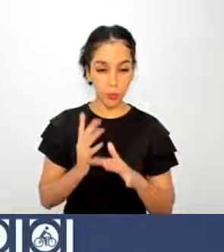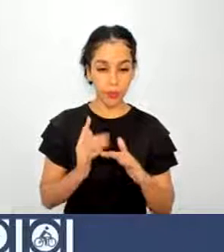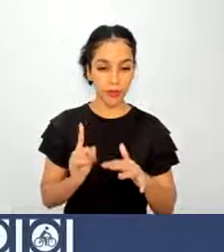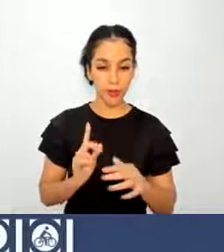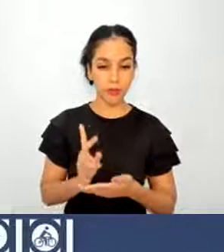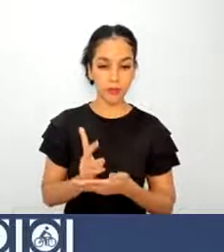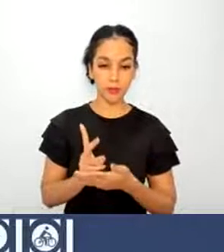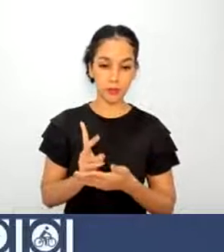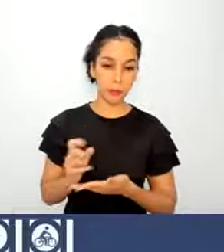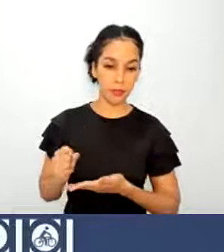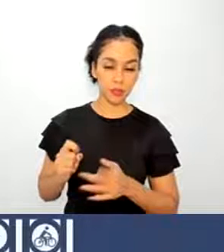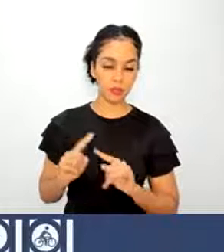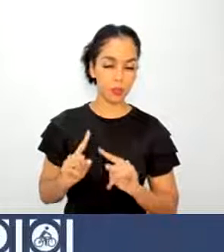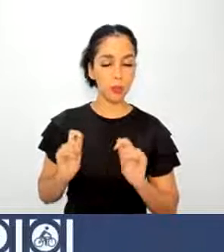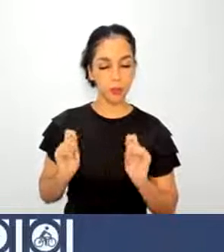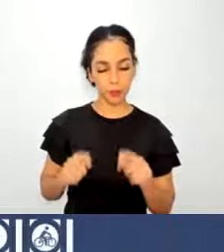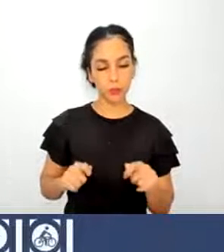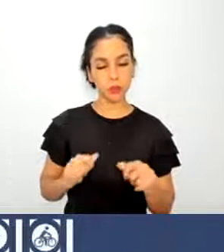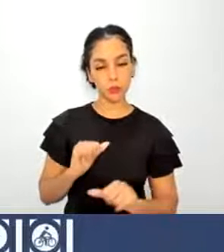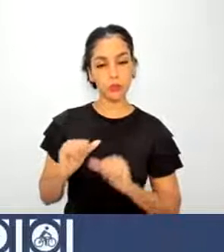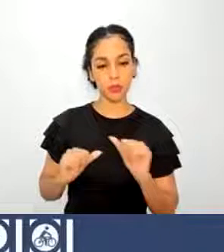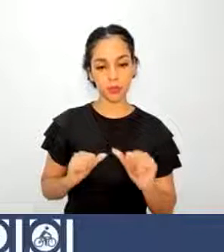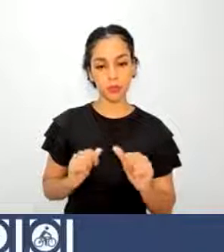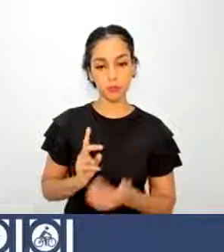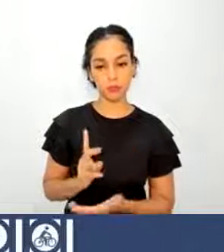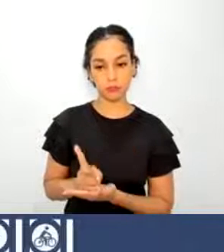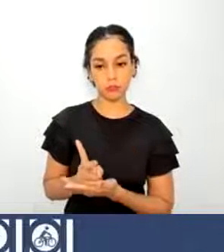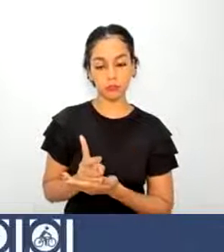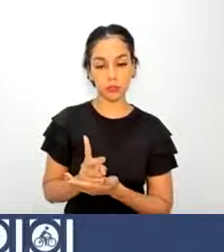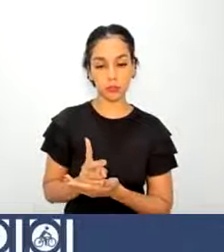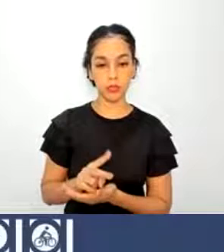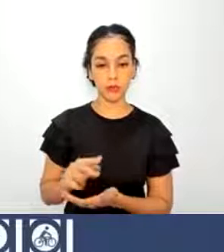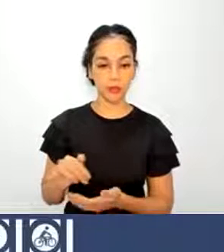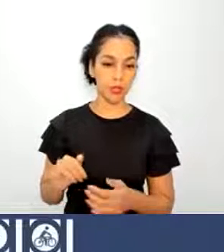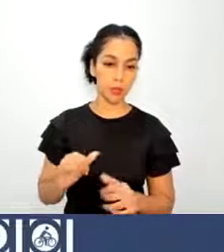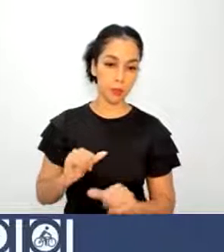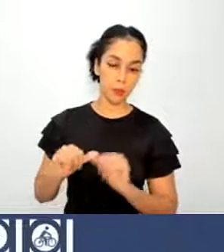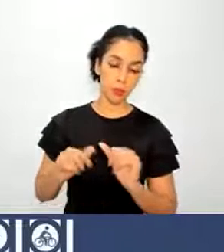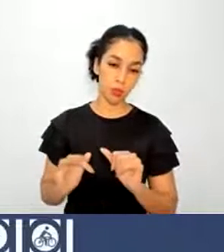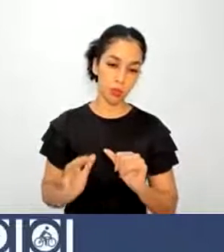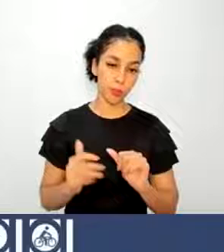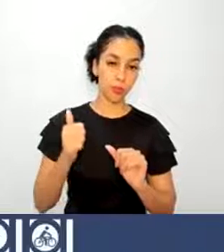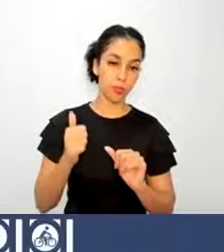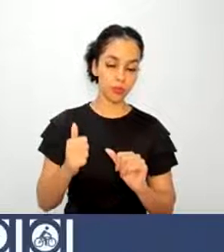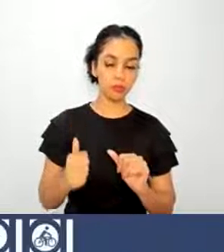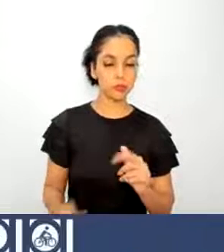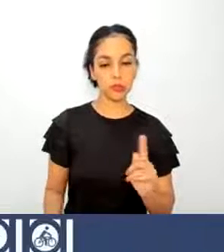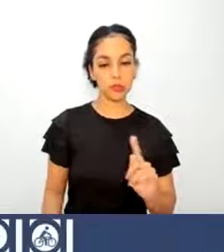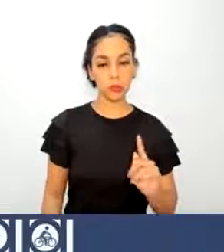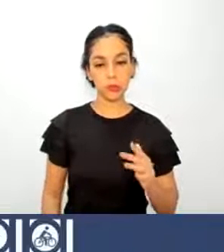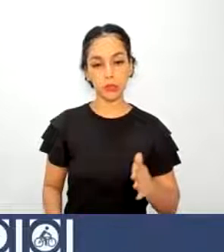faseado. Você pode fazer uma transformação permanente que vai irradiar uma melhoria, não necessariamente temporária